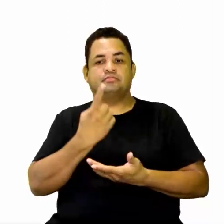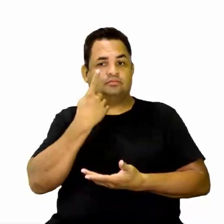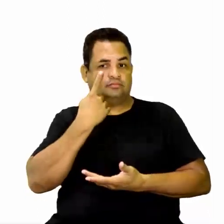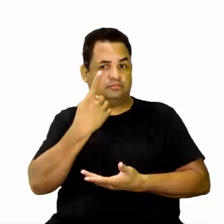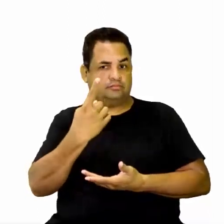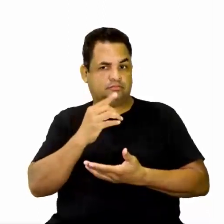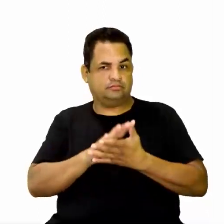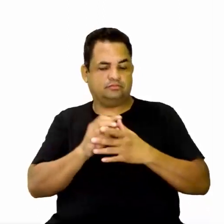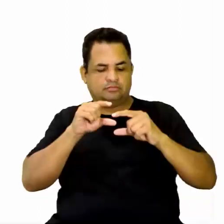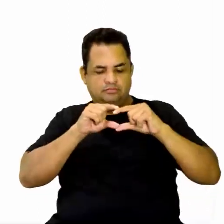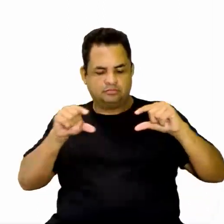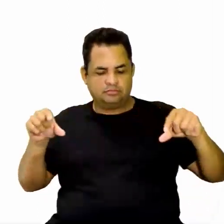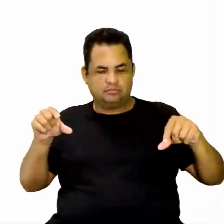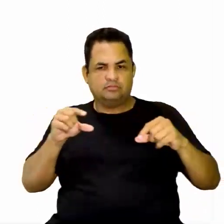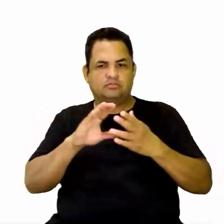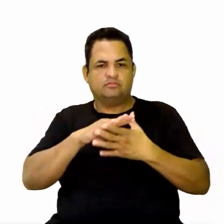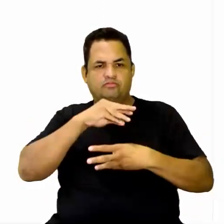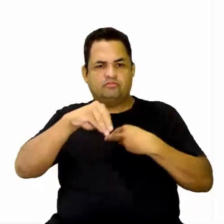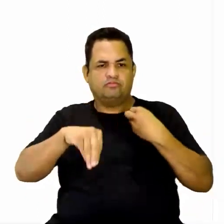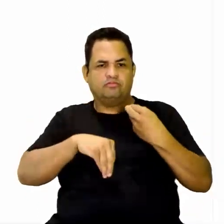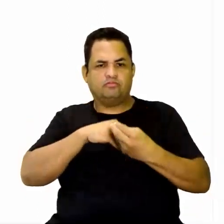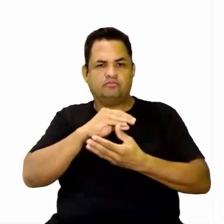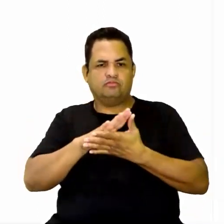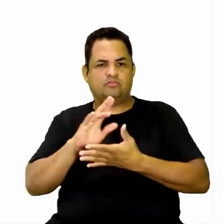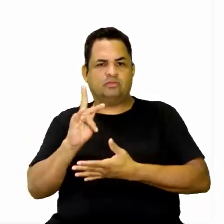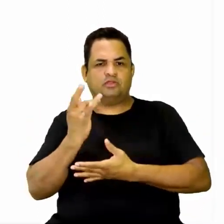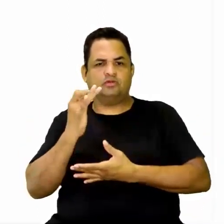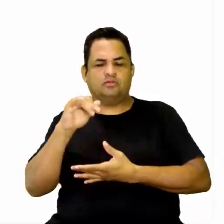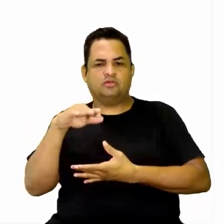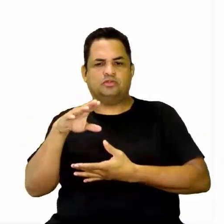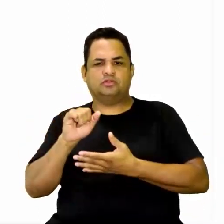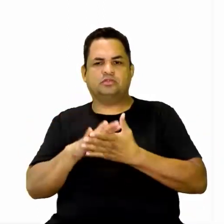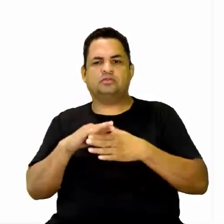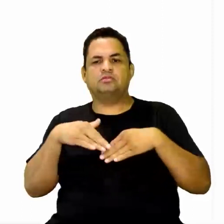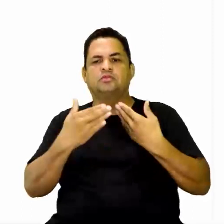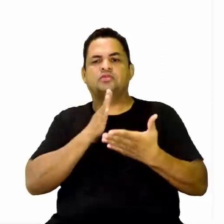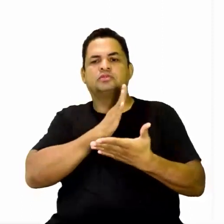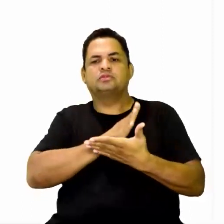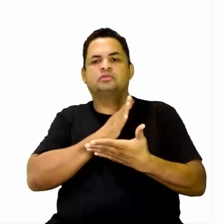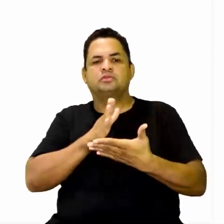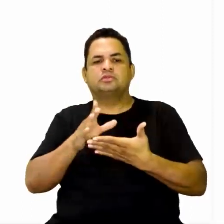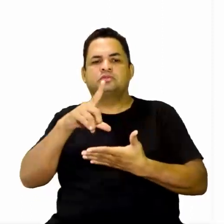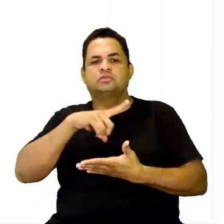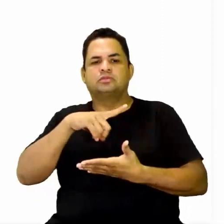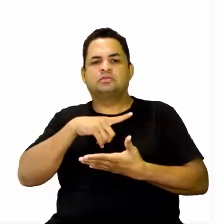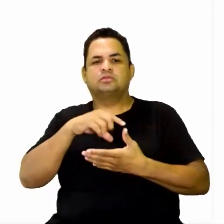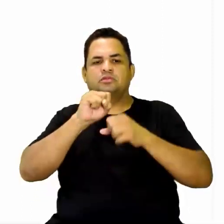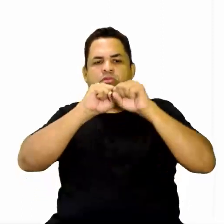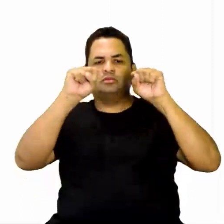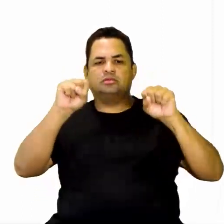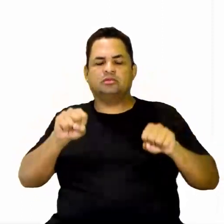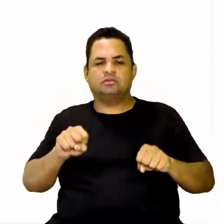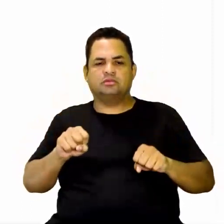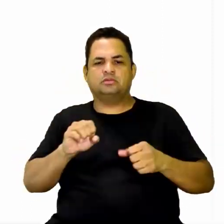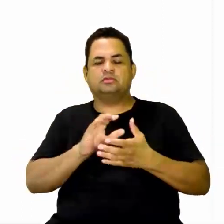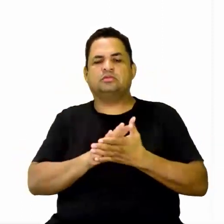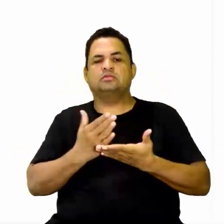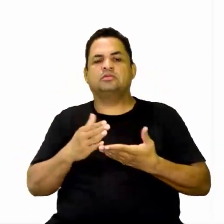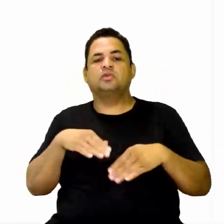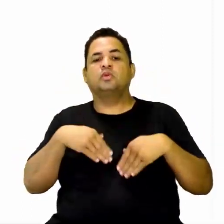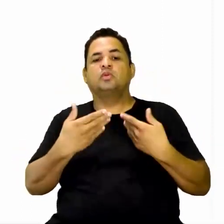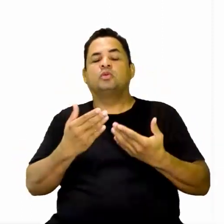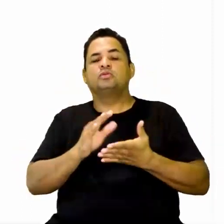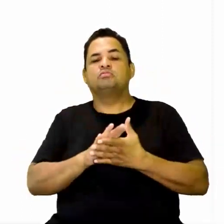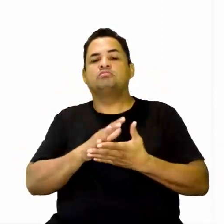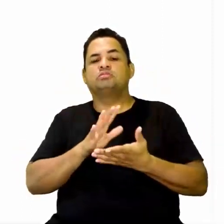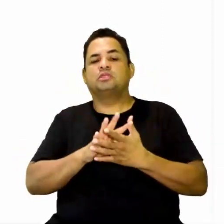Considerando a liga de uma mistura homogênea, quantas fases existem no sistema?